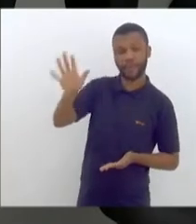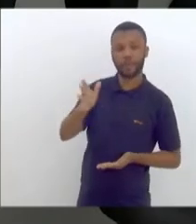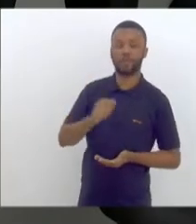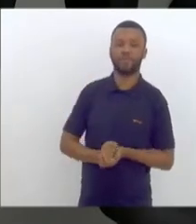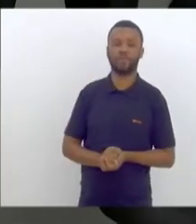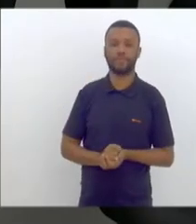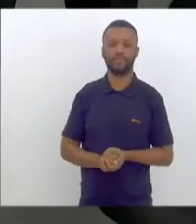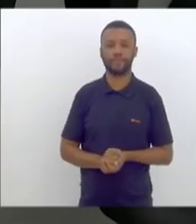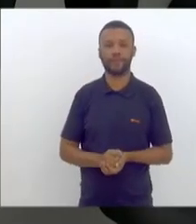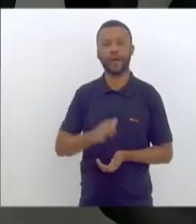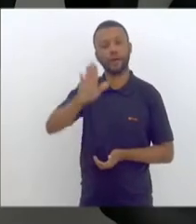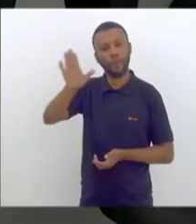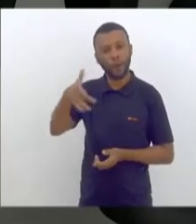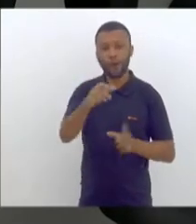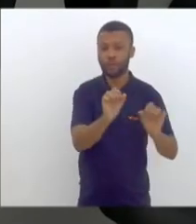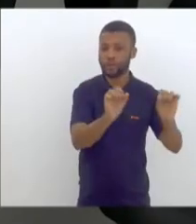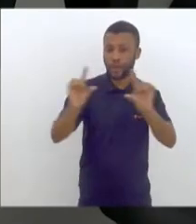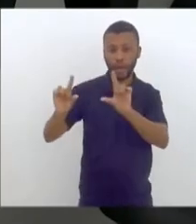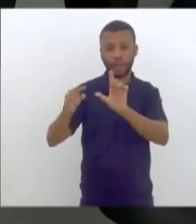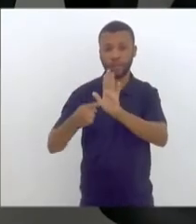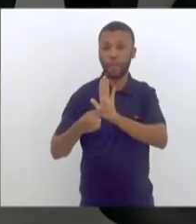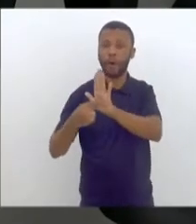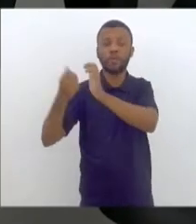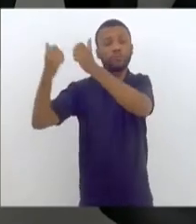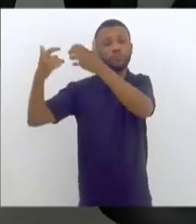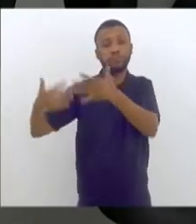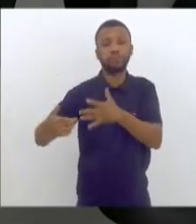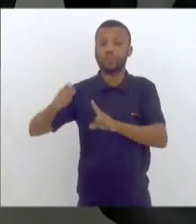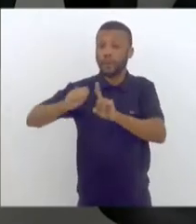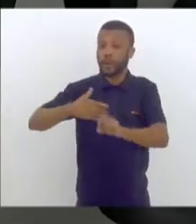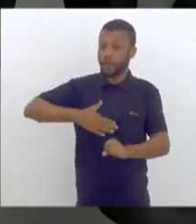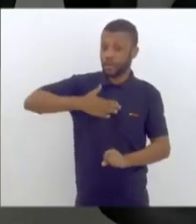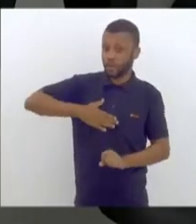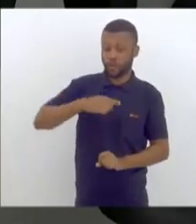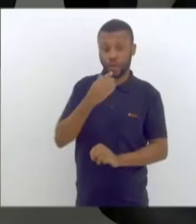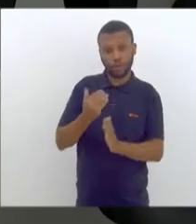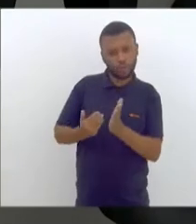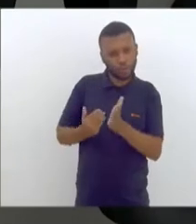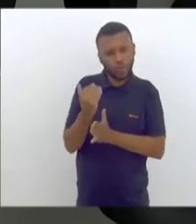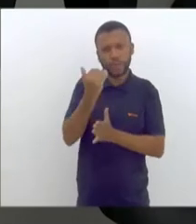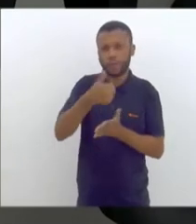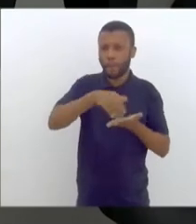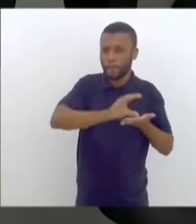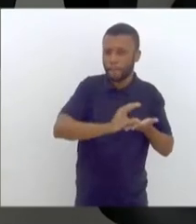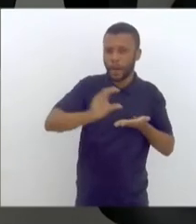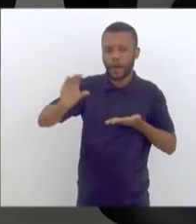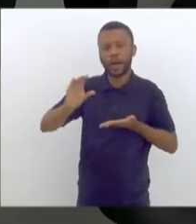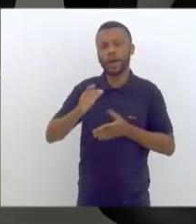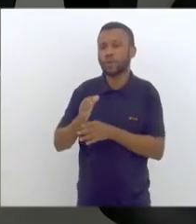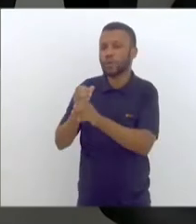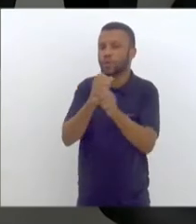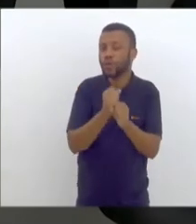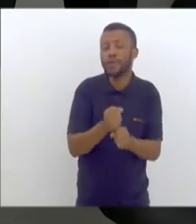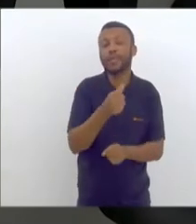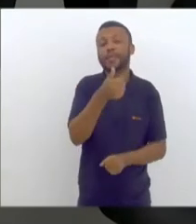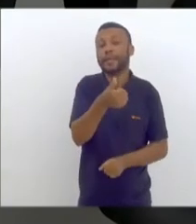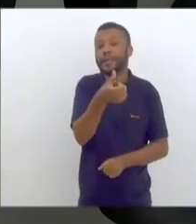a gente em agosto iniciou o pagamento da dívida no valor de 269 milhões